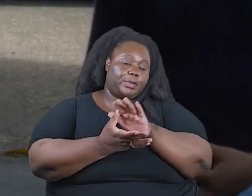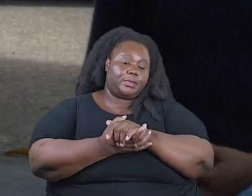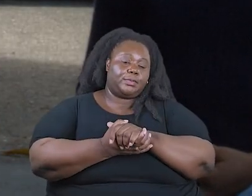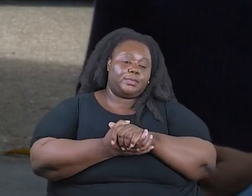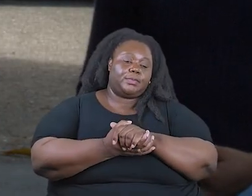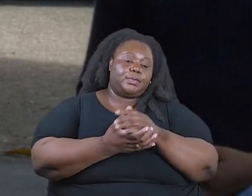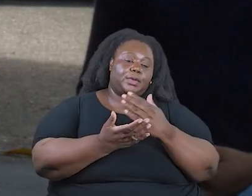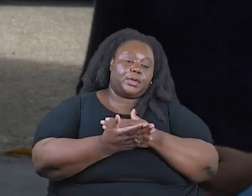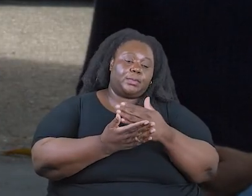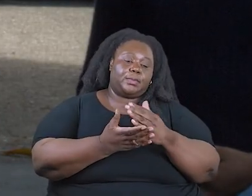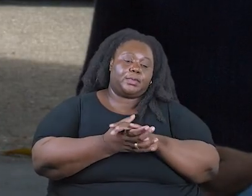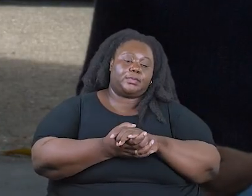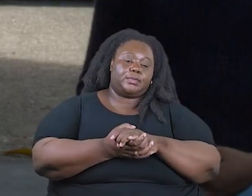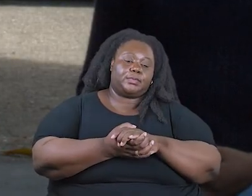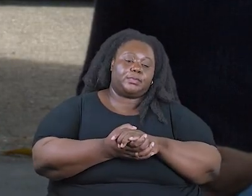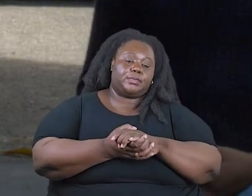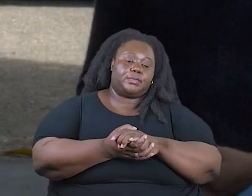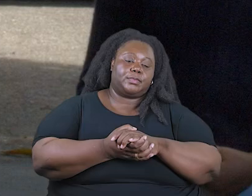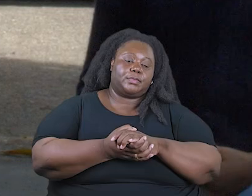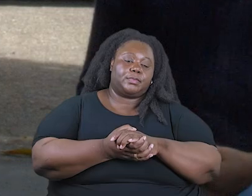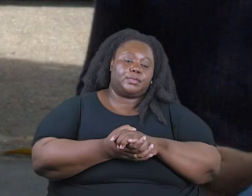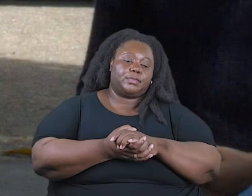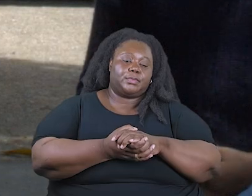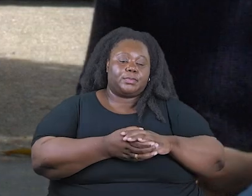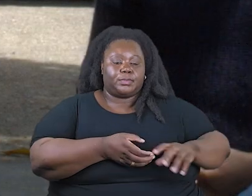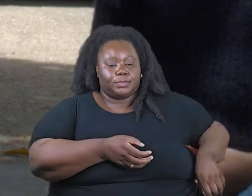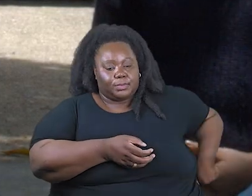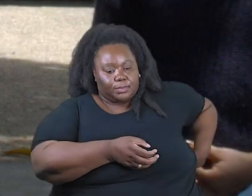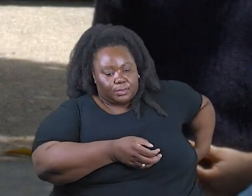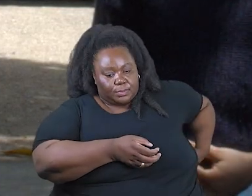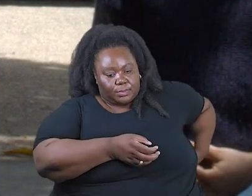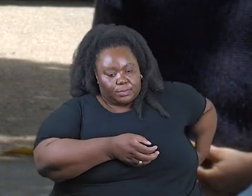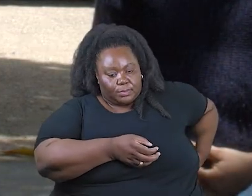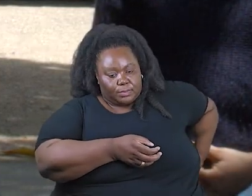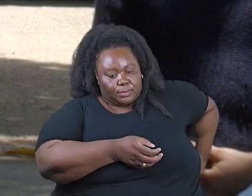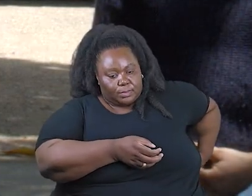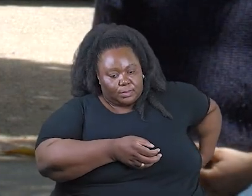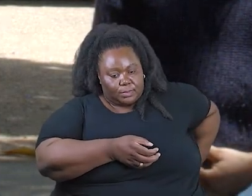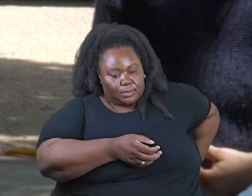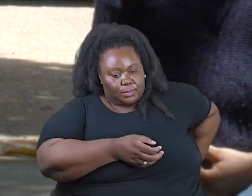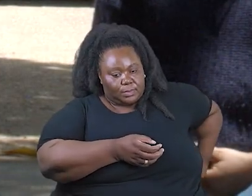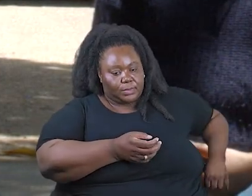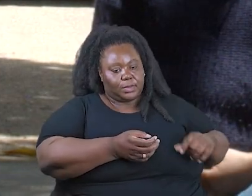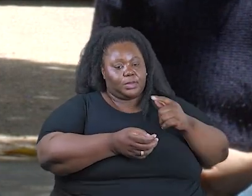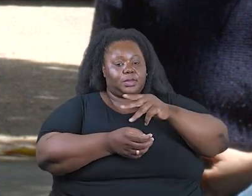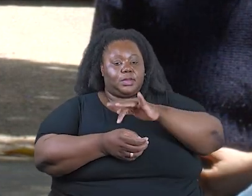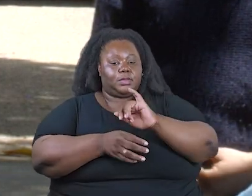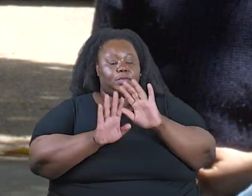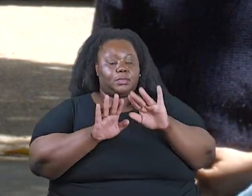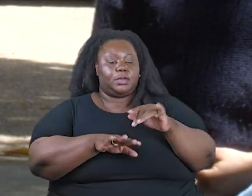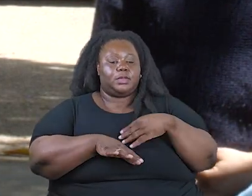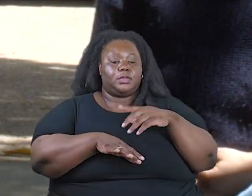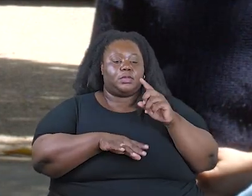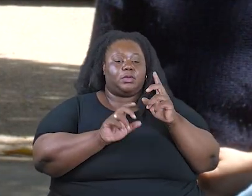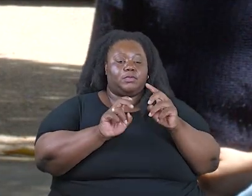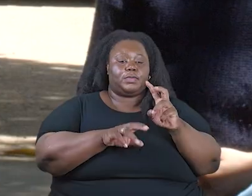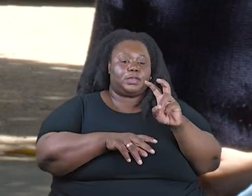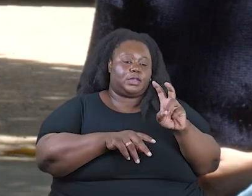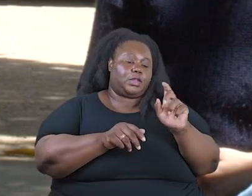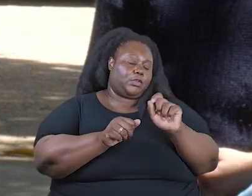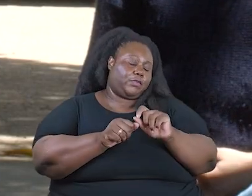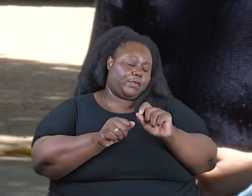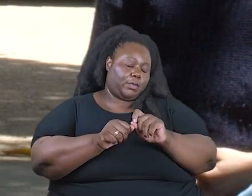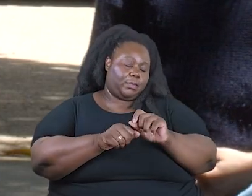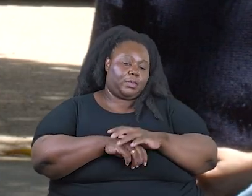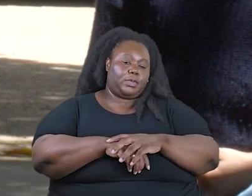publicação e começa a falar assim, eu trouxe aqui para vender a gravura, mas a gravura eu só consegui